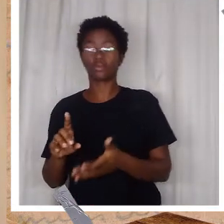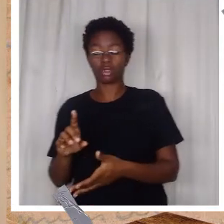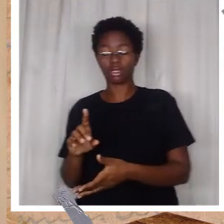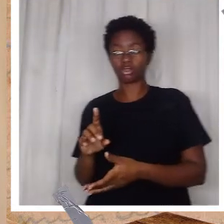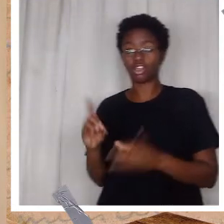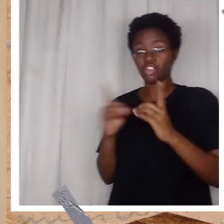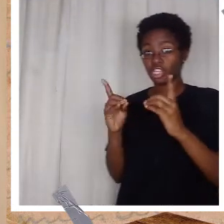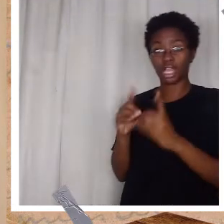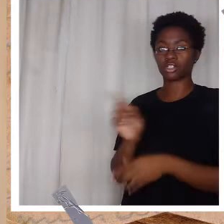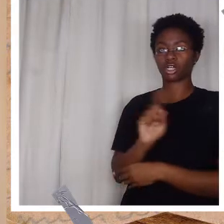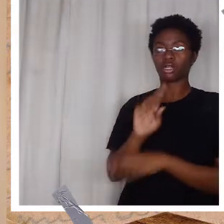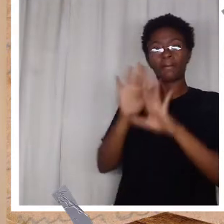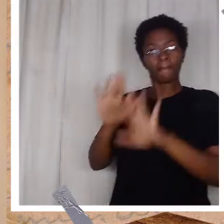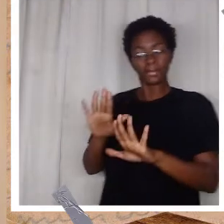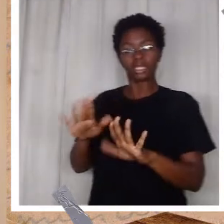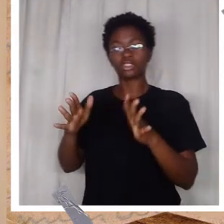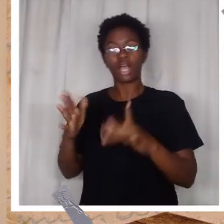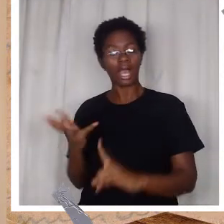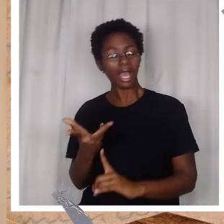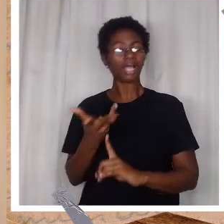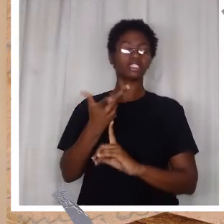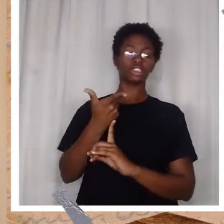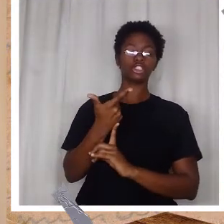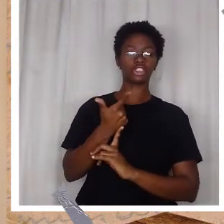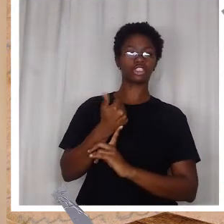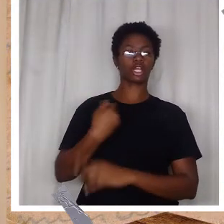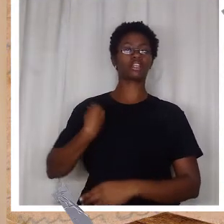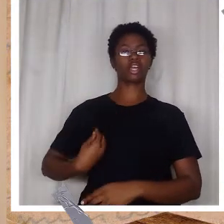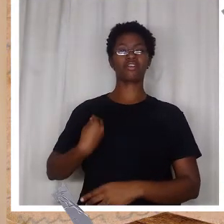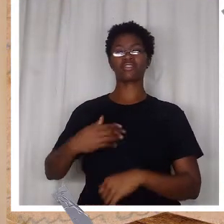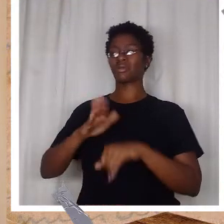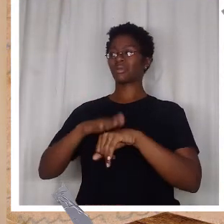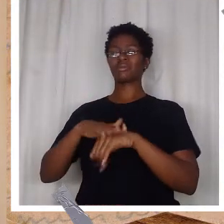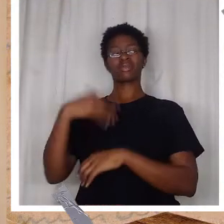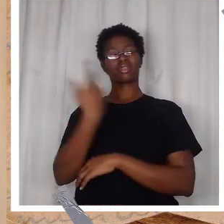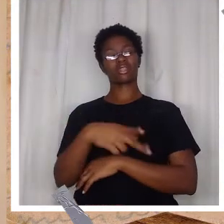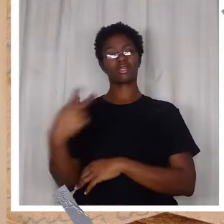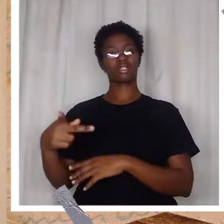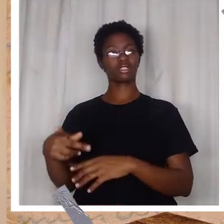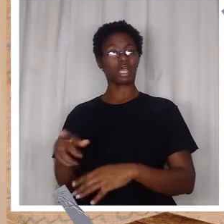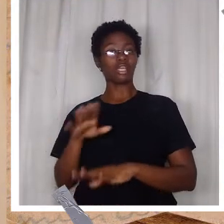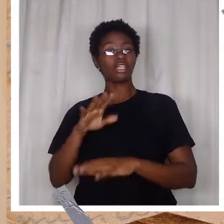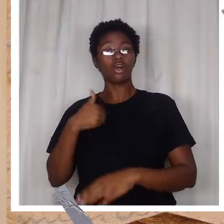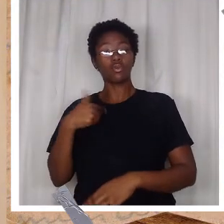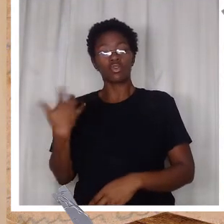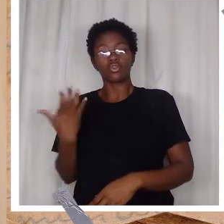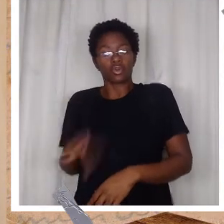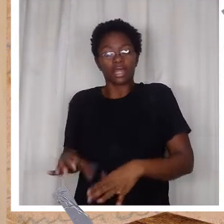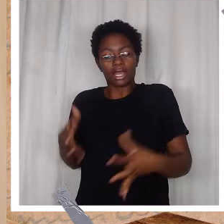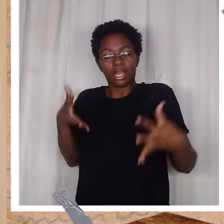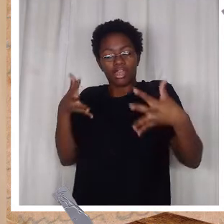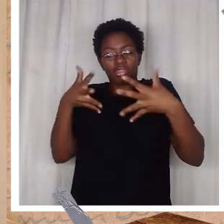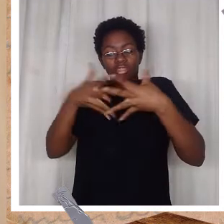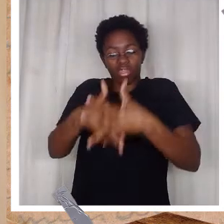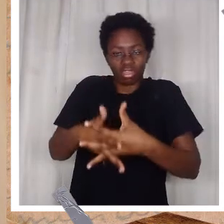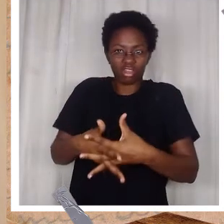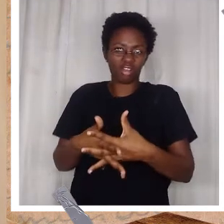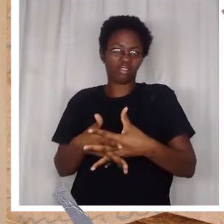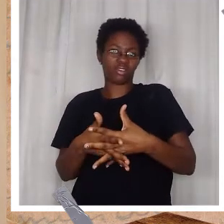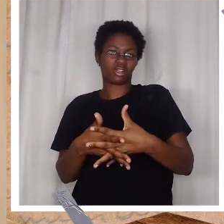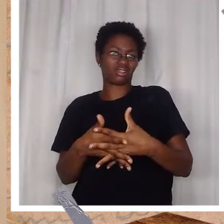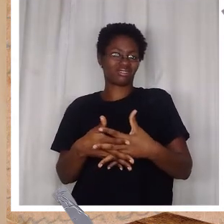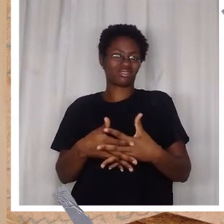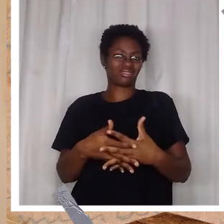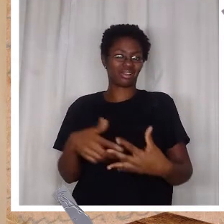realidade. E com a pretensão de interferir nesse mecanismo, de